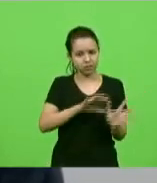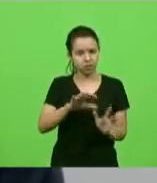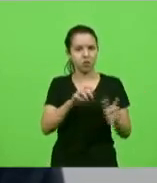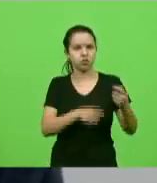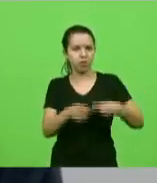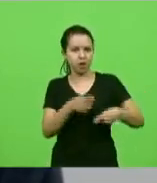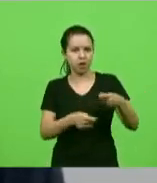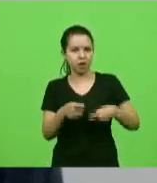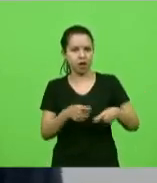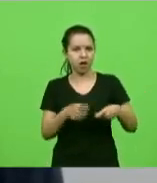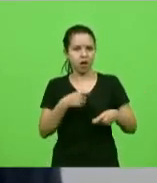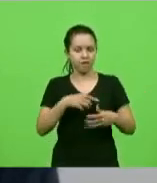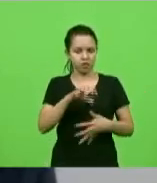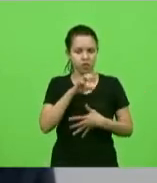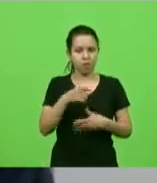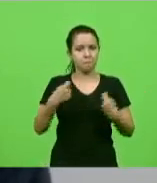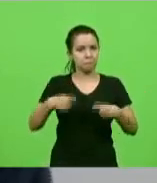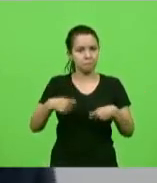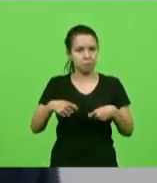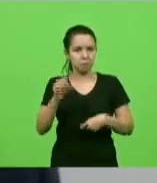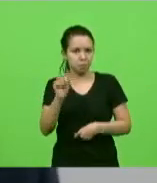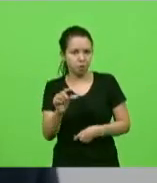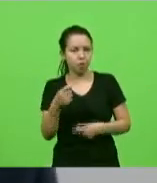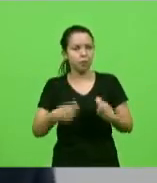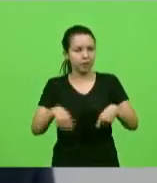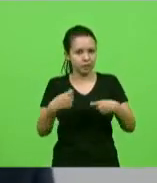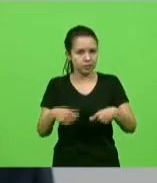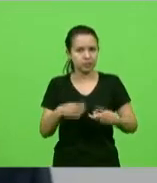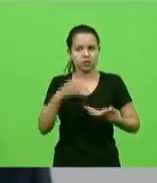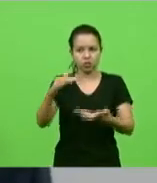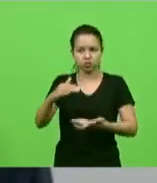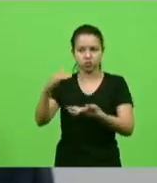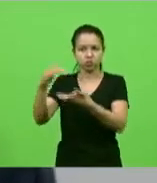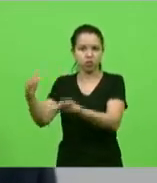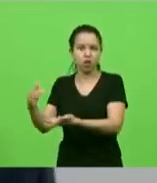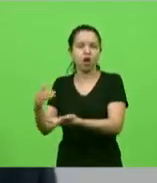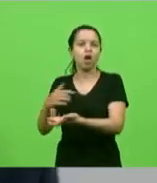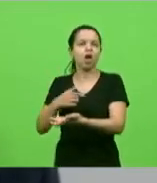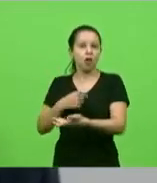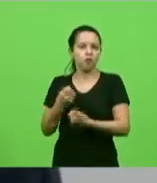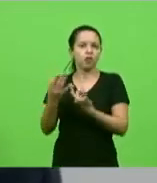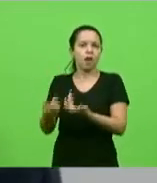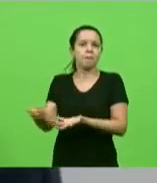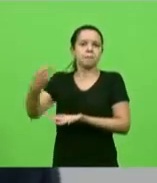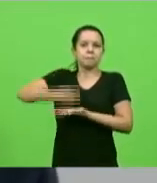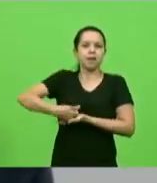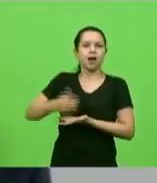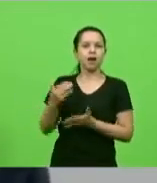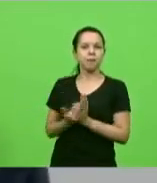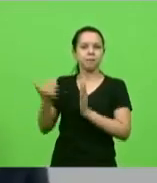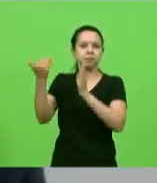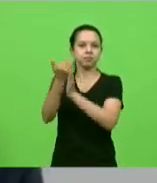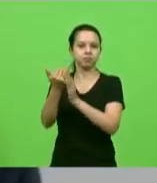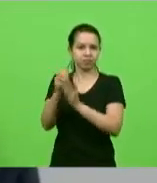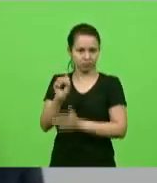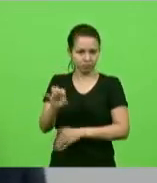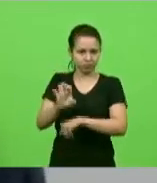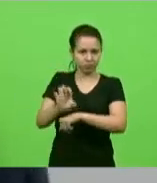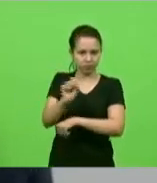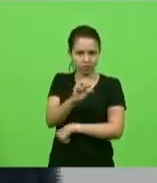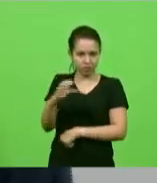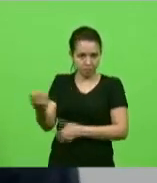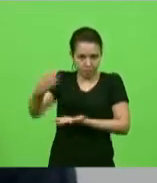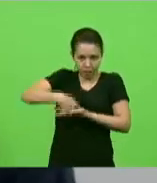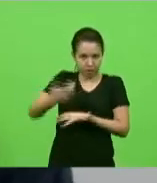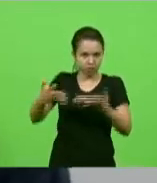tenho poucos ventiladores, preciso fornecer. Vou fornecer para quem me pagar melhor. Se o Estado de Santa Catarina não quiser comprar,